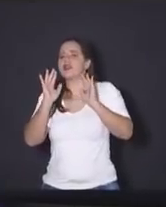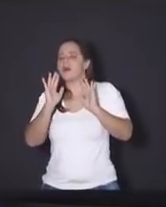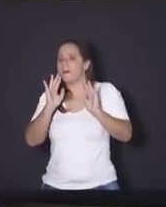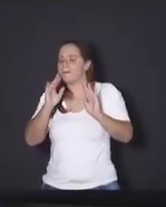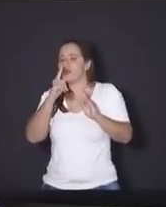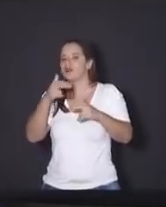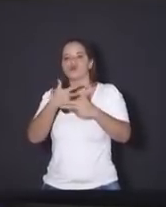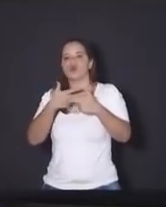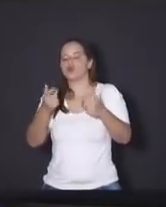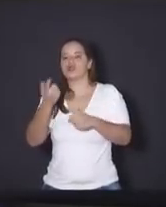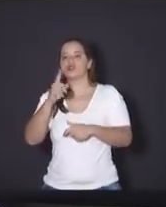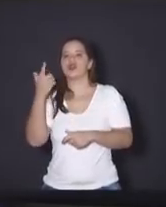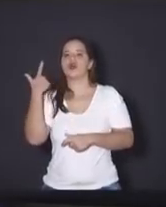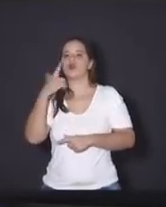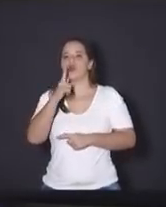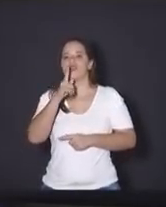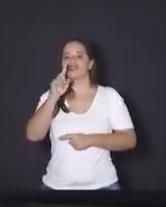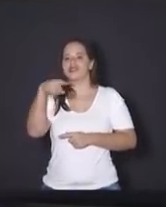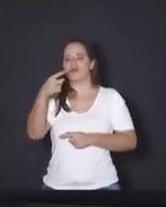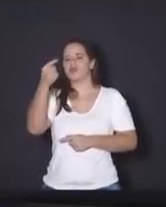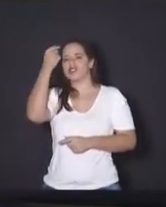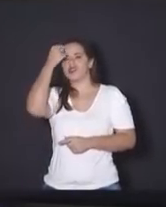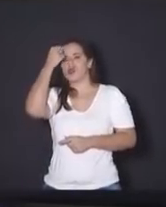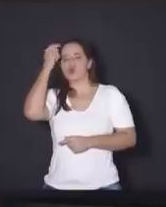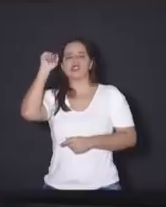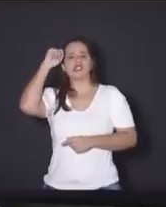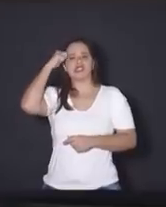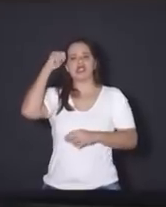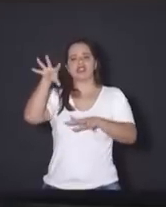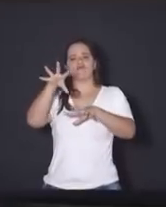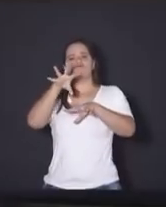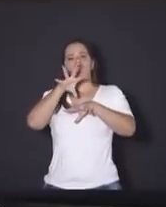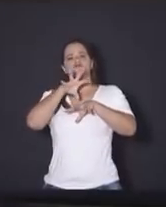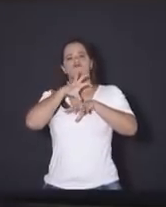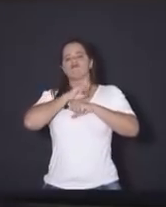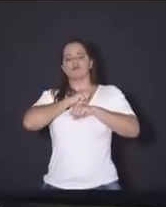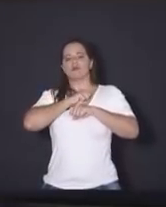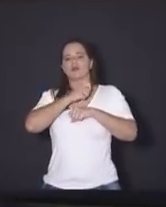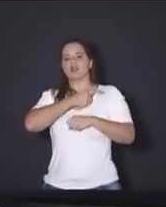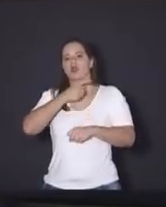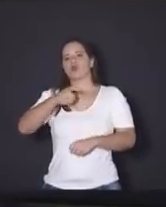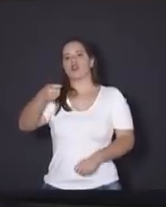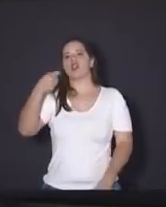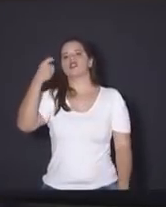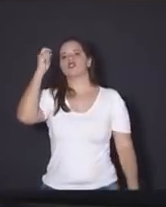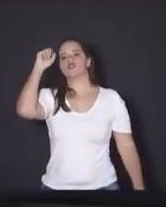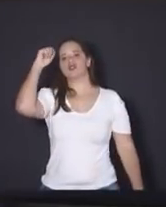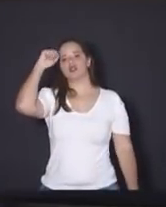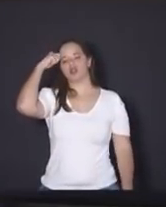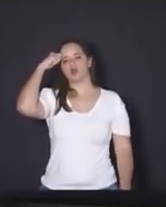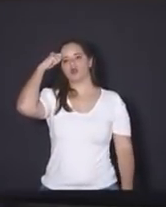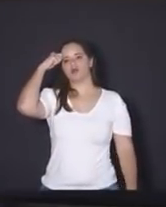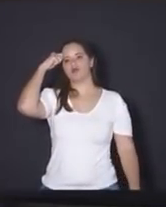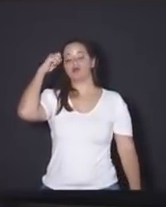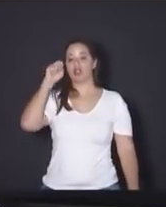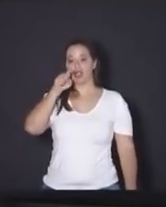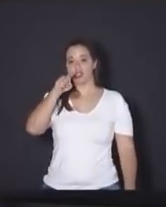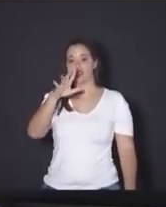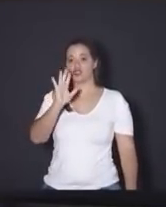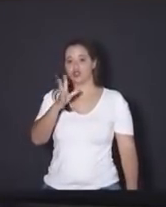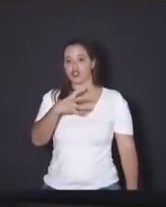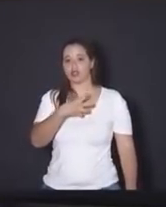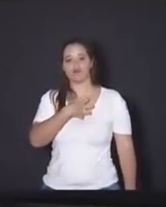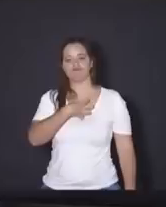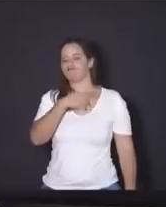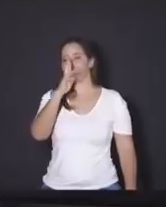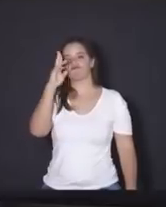uma coisa que você não consegue depois que sua consciência negra li toma não existe esse negro ele nega se isso lhe tocou